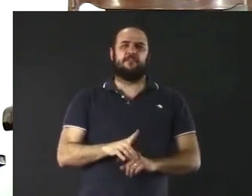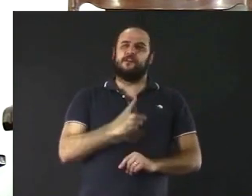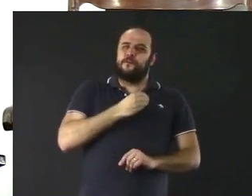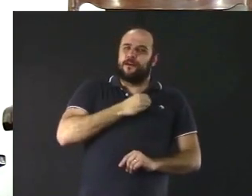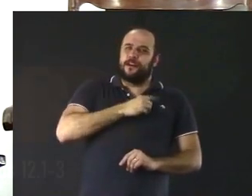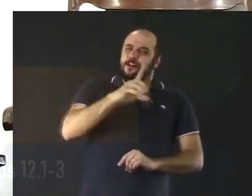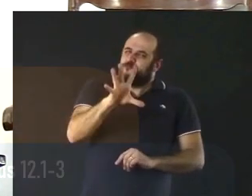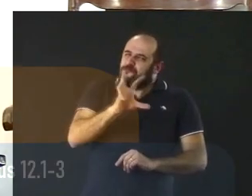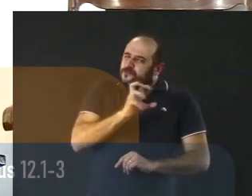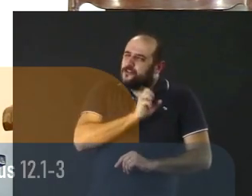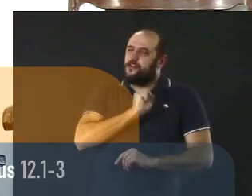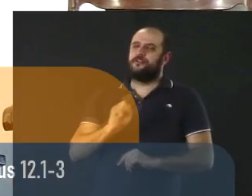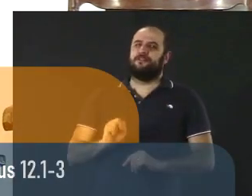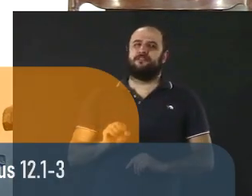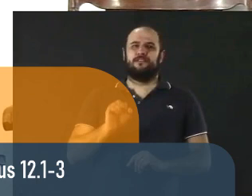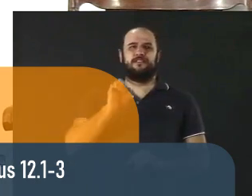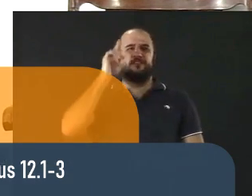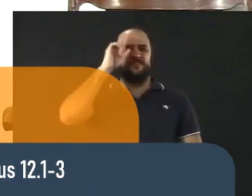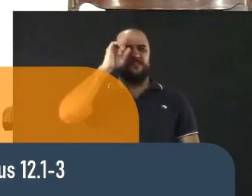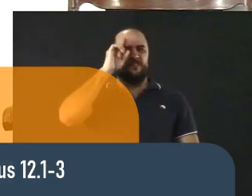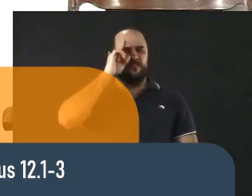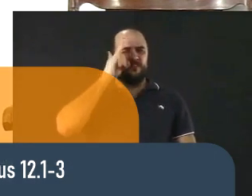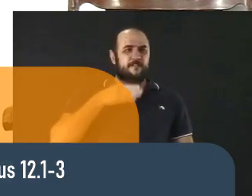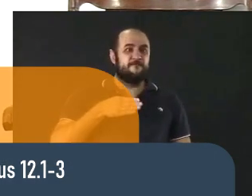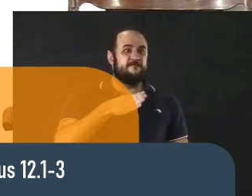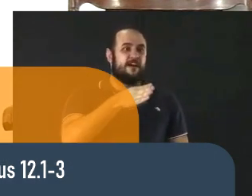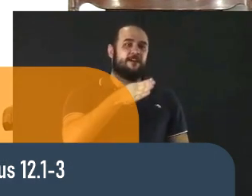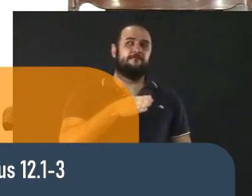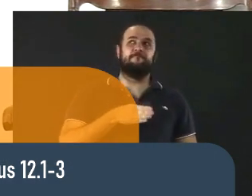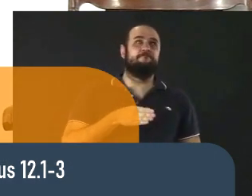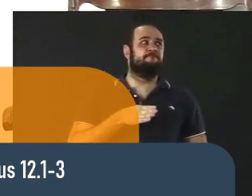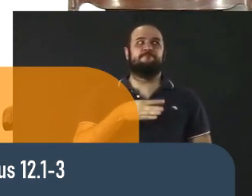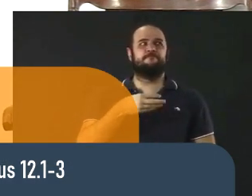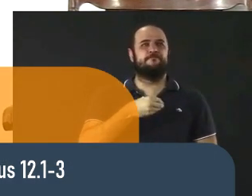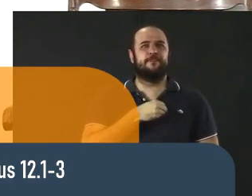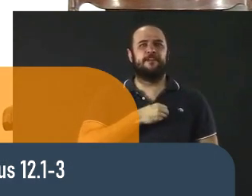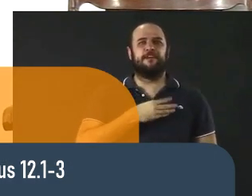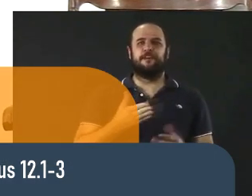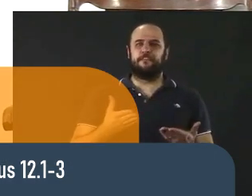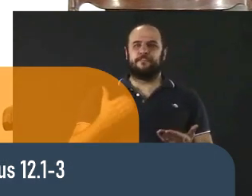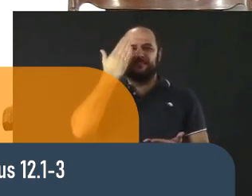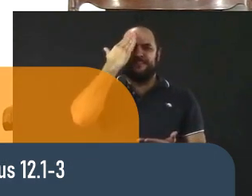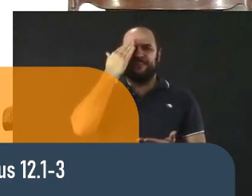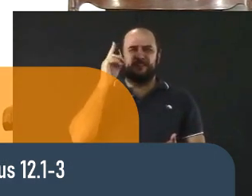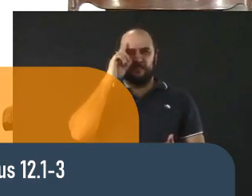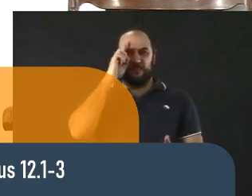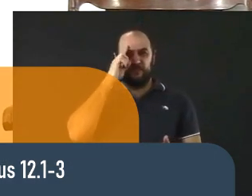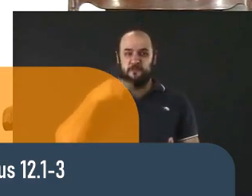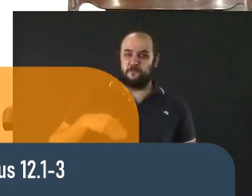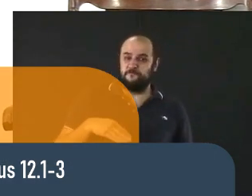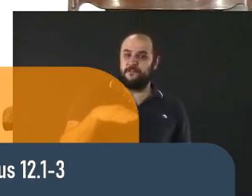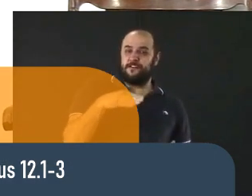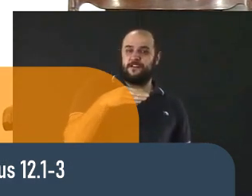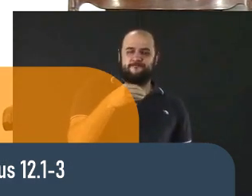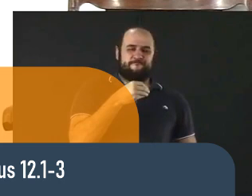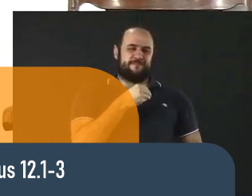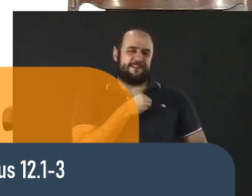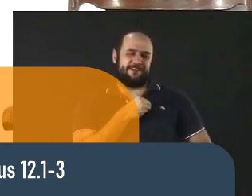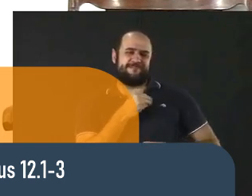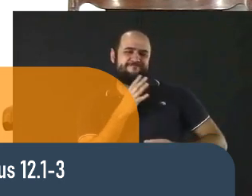todo dia ir lá e alimentá-lo. Sabe aquele pecado que todo dia que você gosta de ir lá,